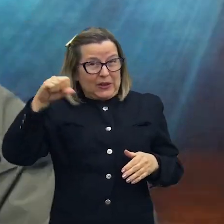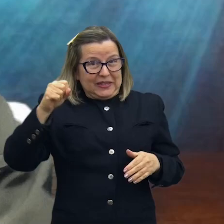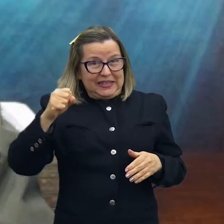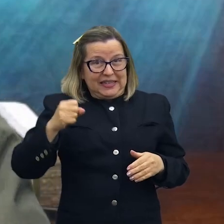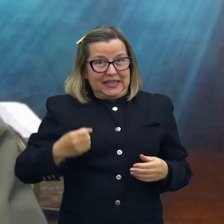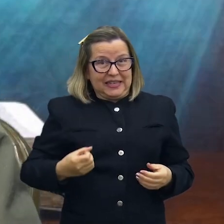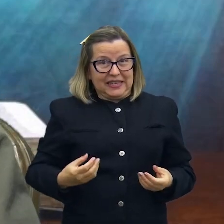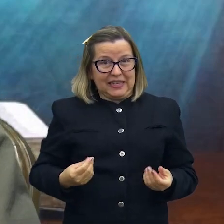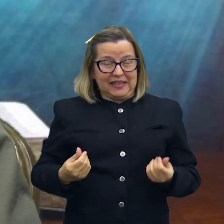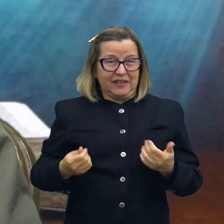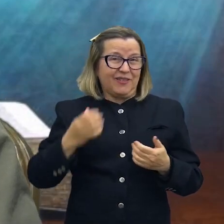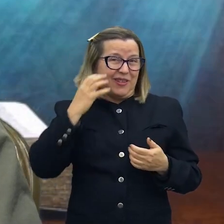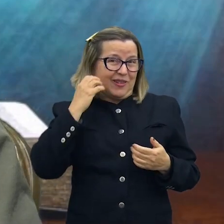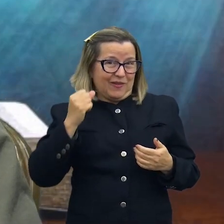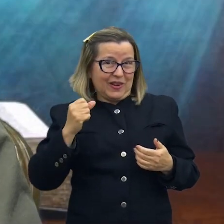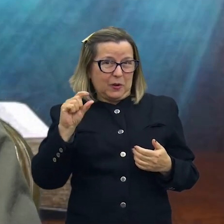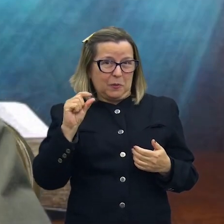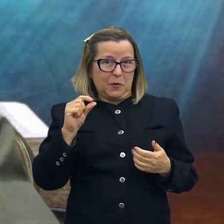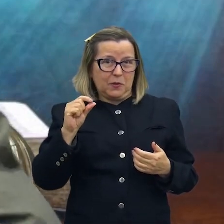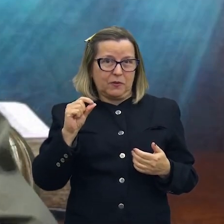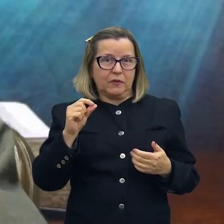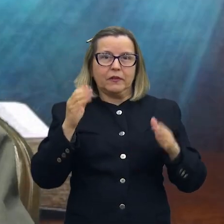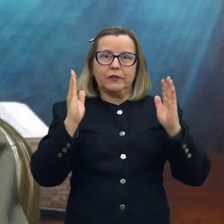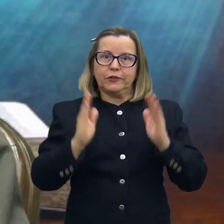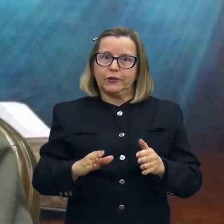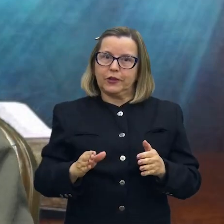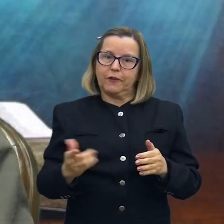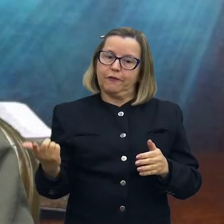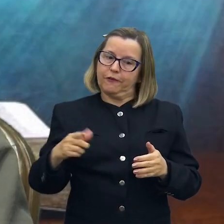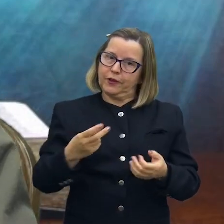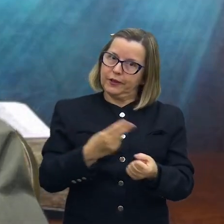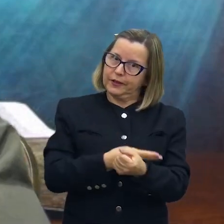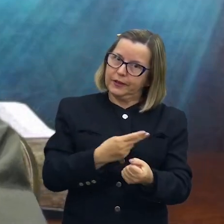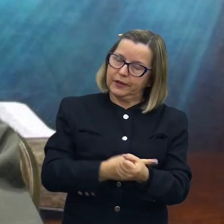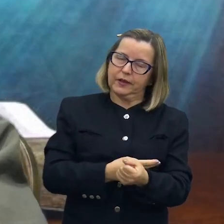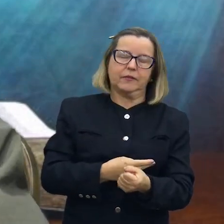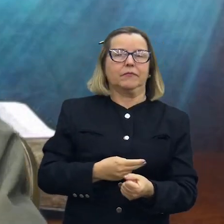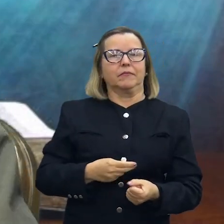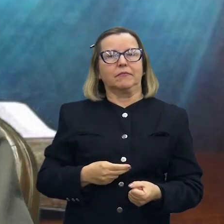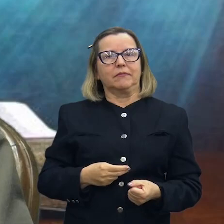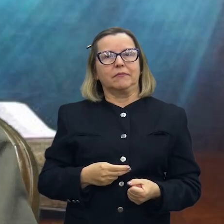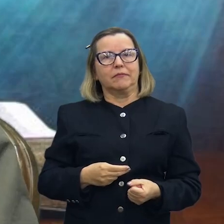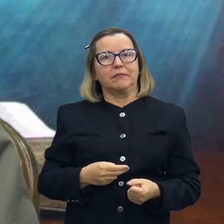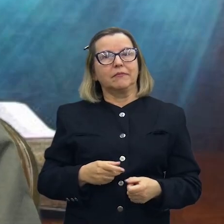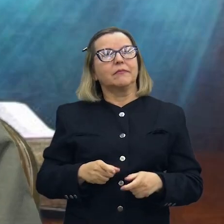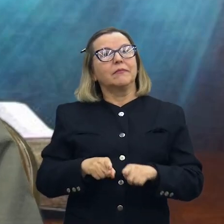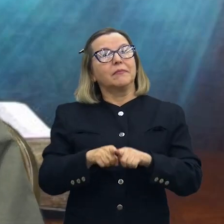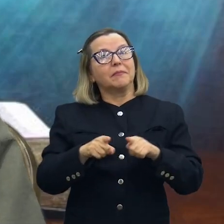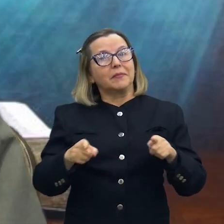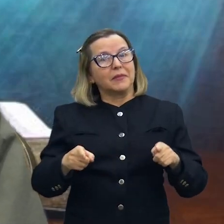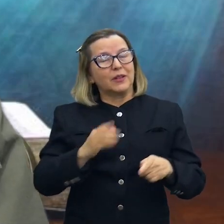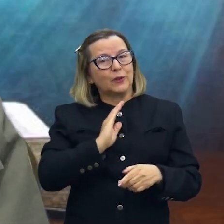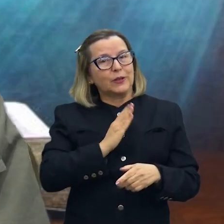começa a fazer besteira novamente. Conheço alguns casos assim, porque o coração precisa ser tratado.